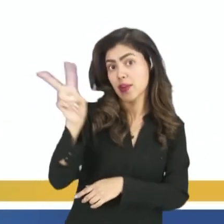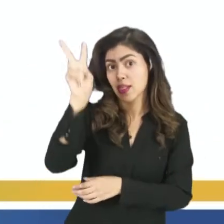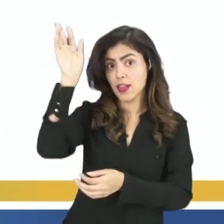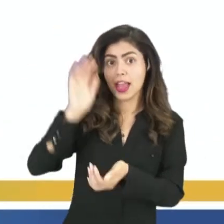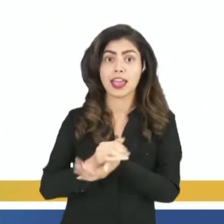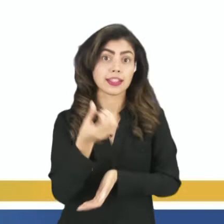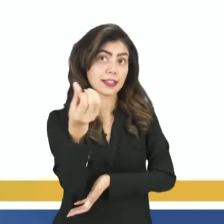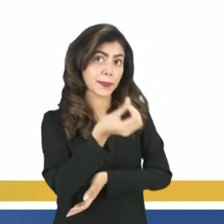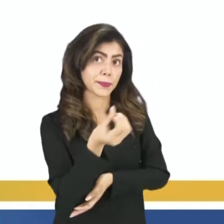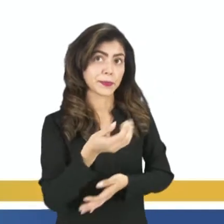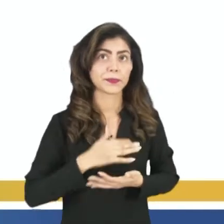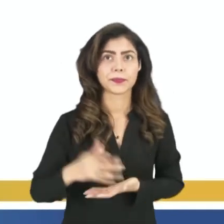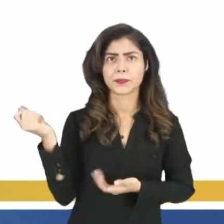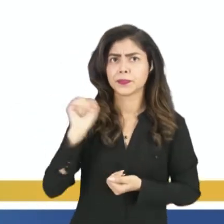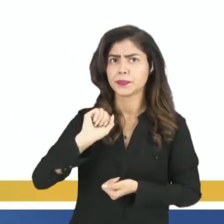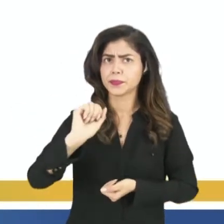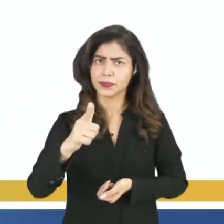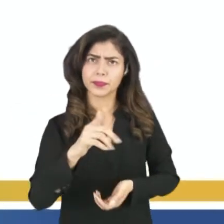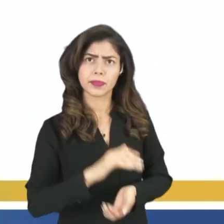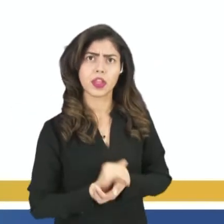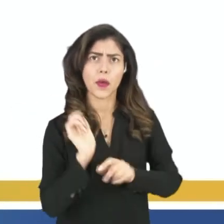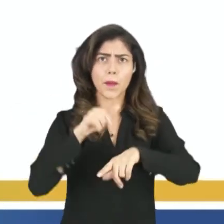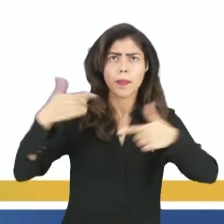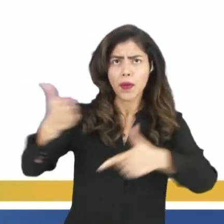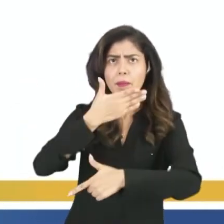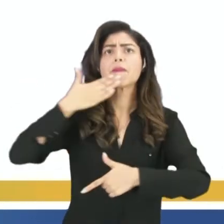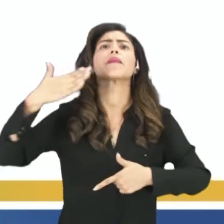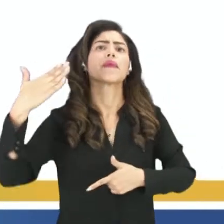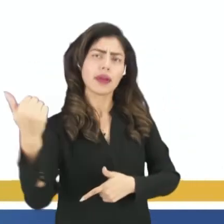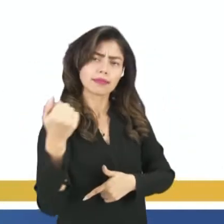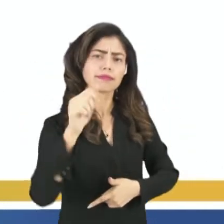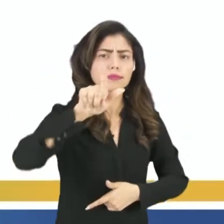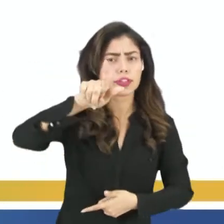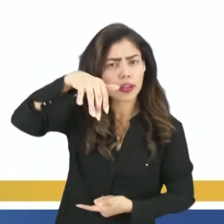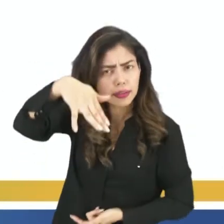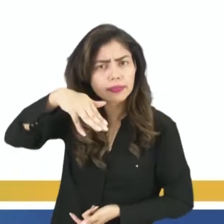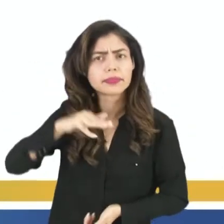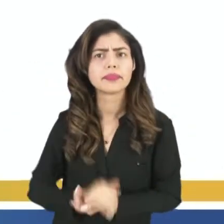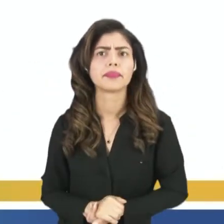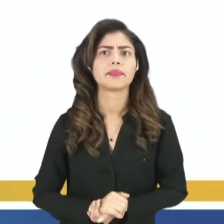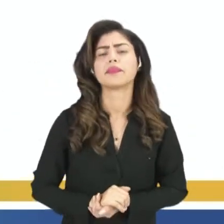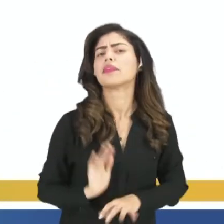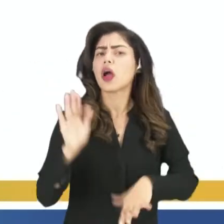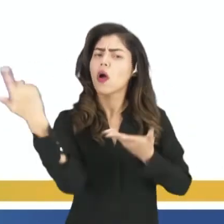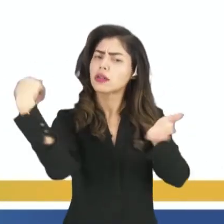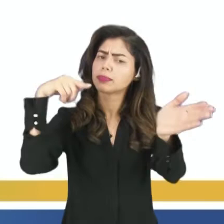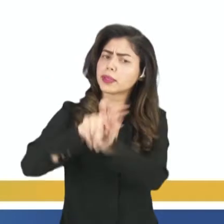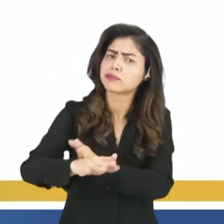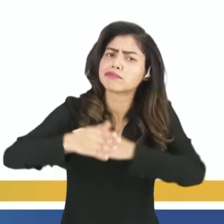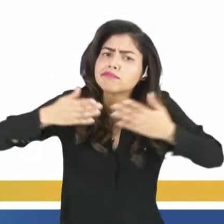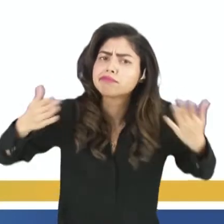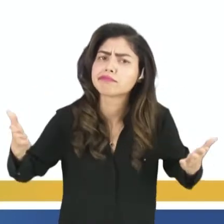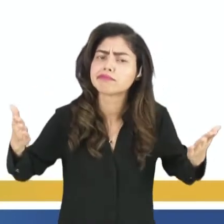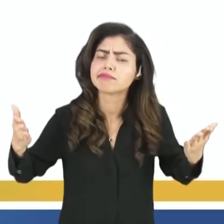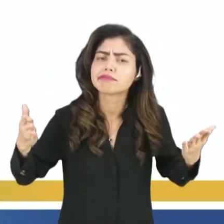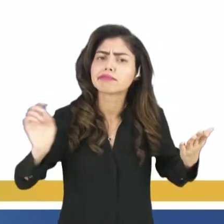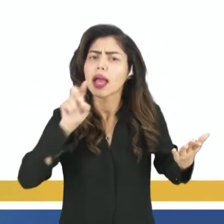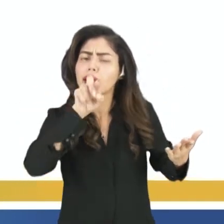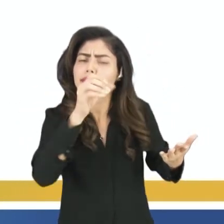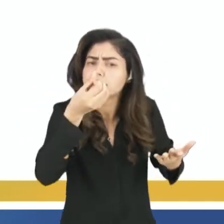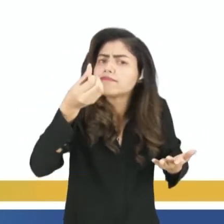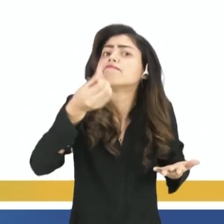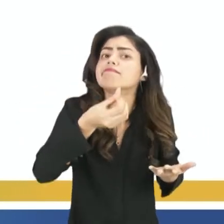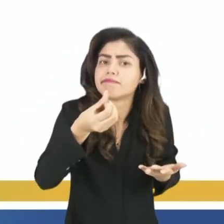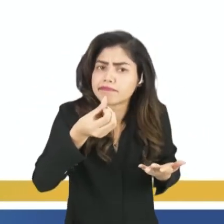é 6. Logo, a marca de maior preferência foi a GM. Agora, eu te pergunto, esses